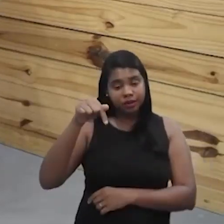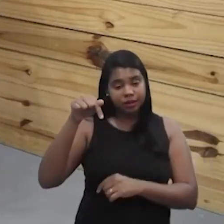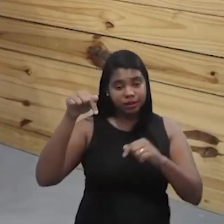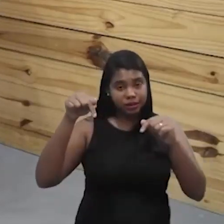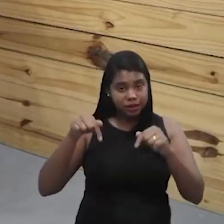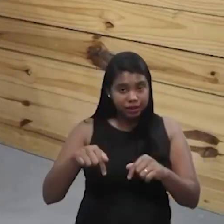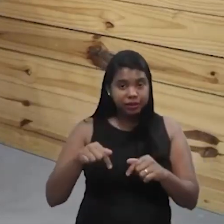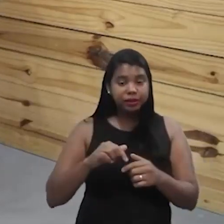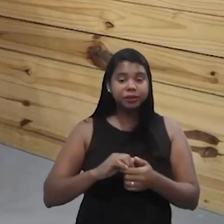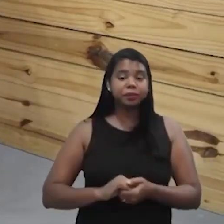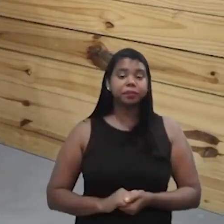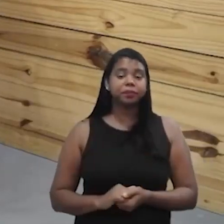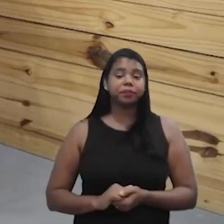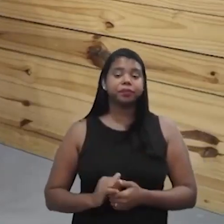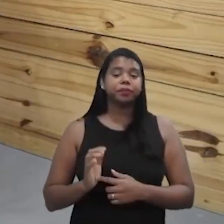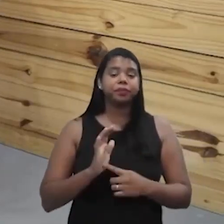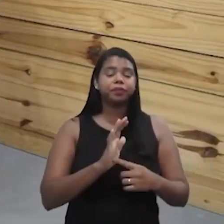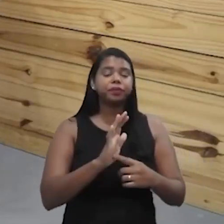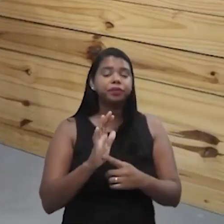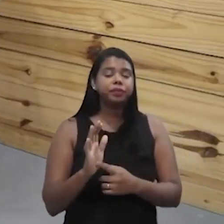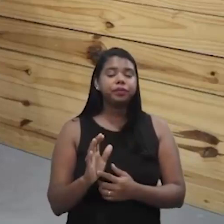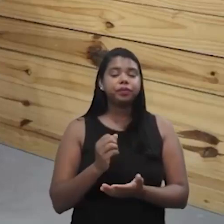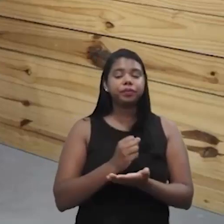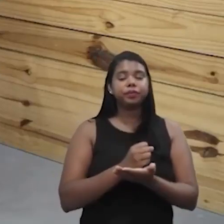Porto Digital vem quebrando muito